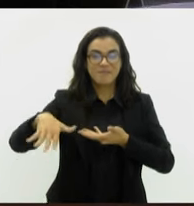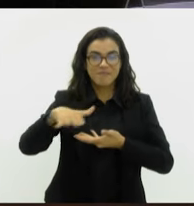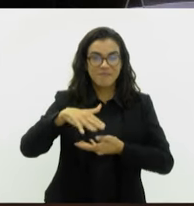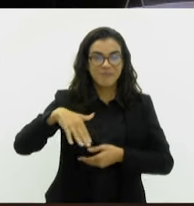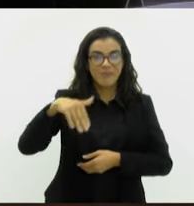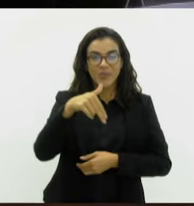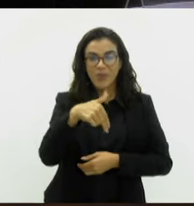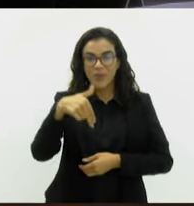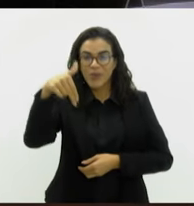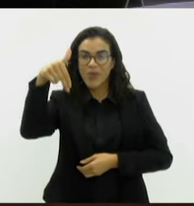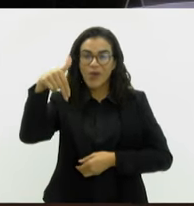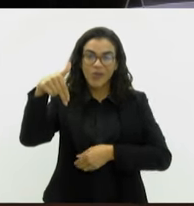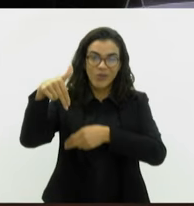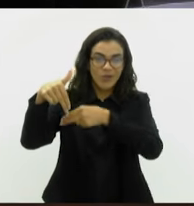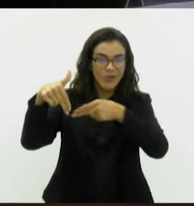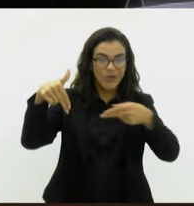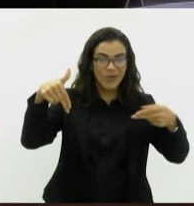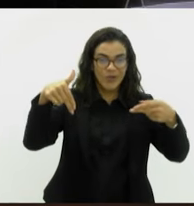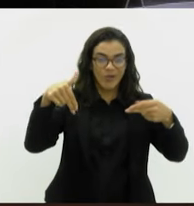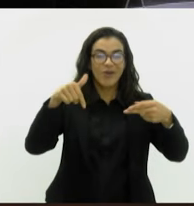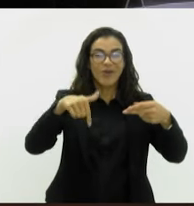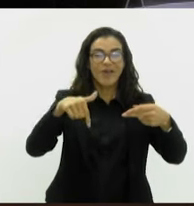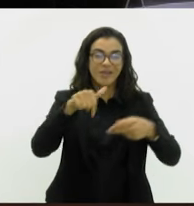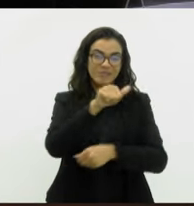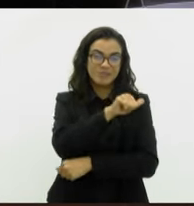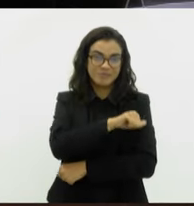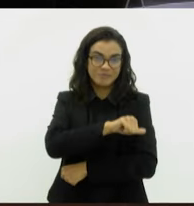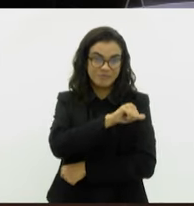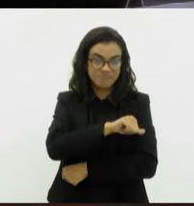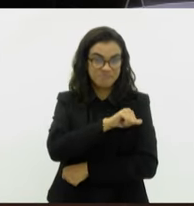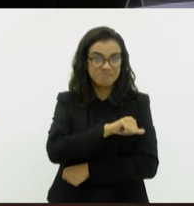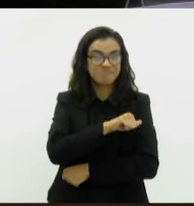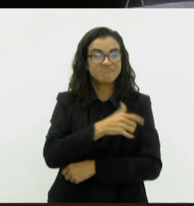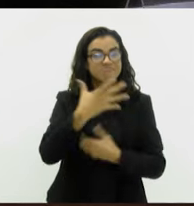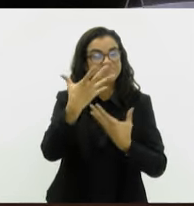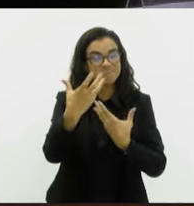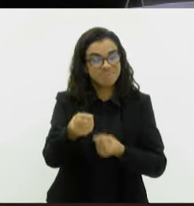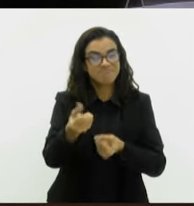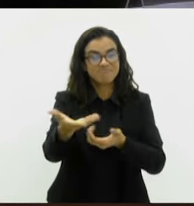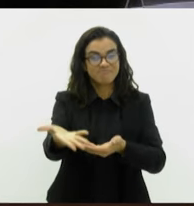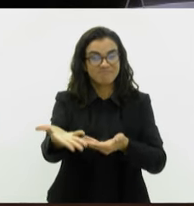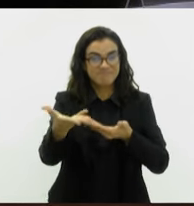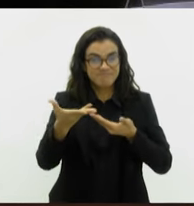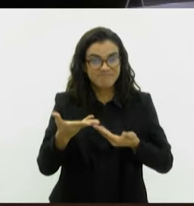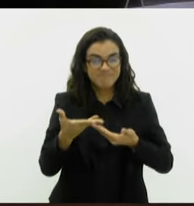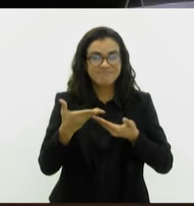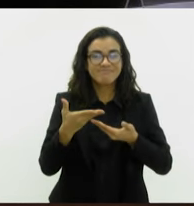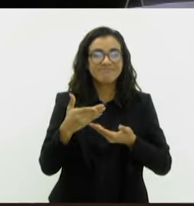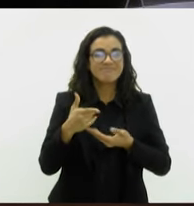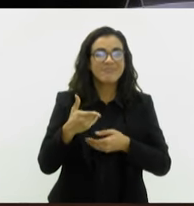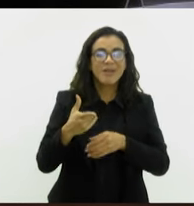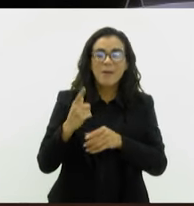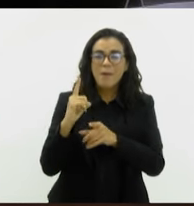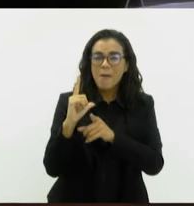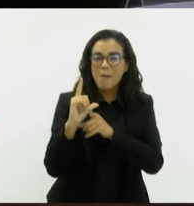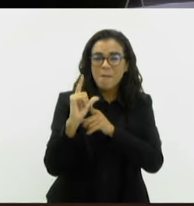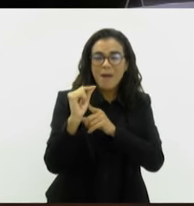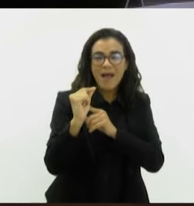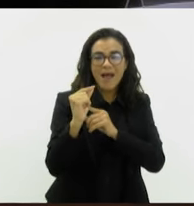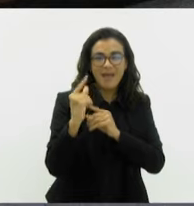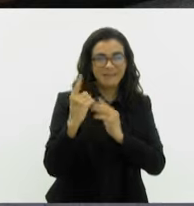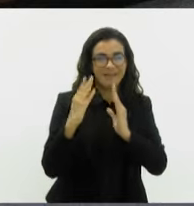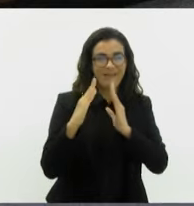Noroeste Fluminense que estão aqui e que hoje saíram cedinho das